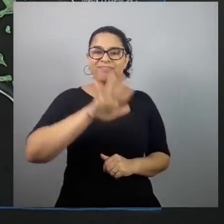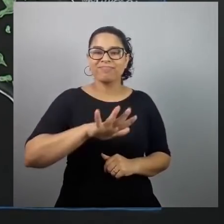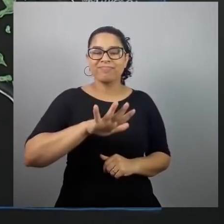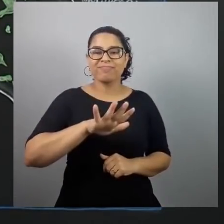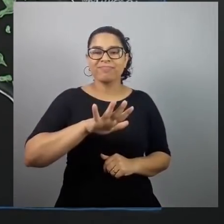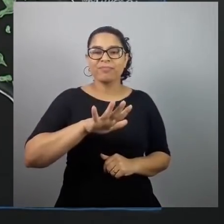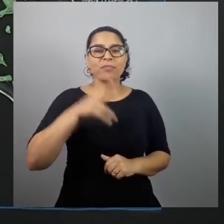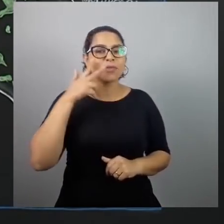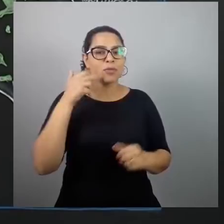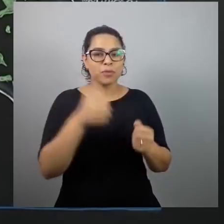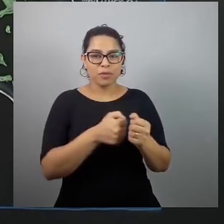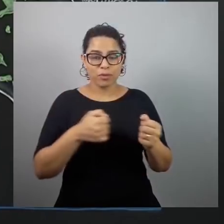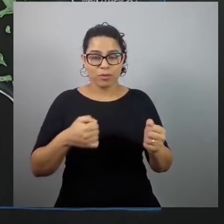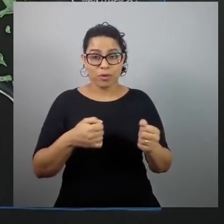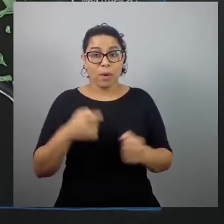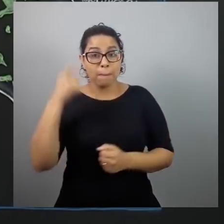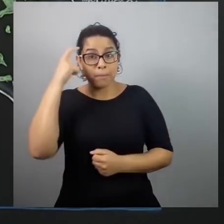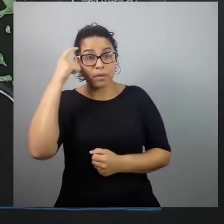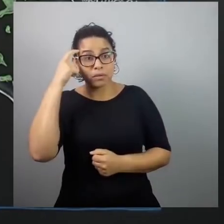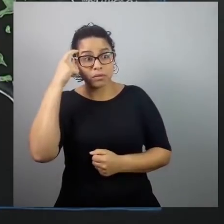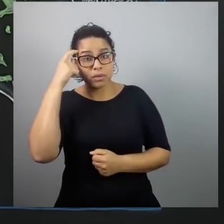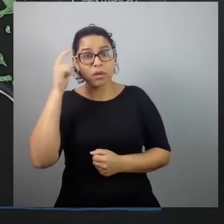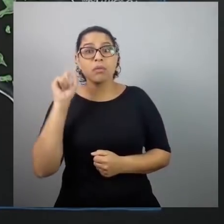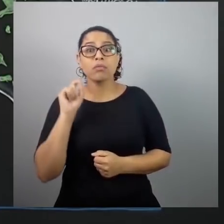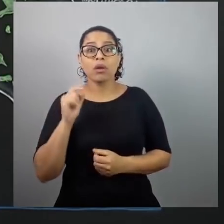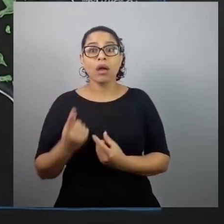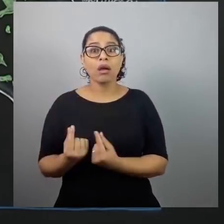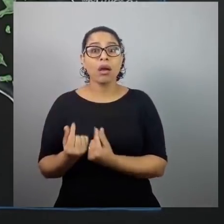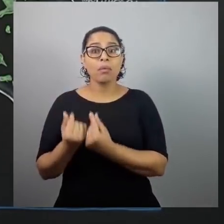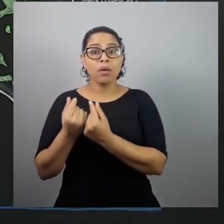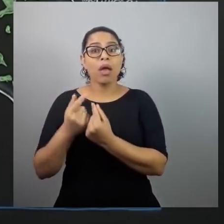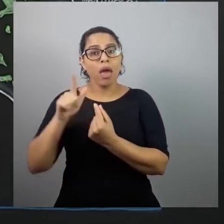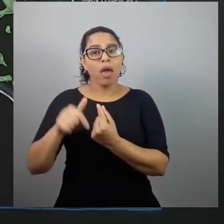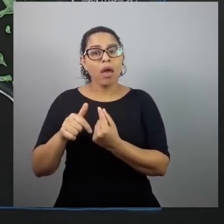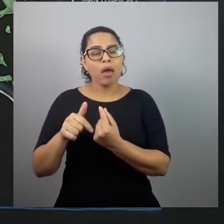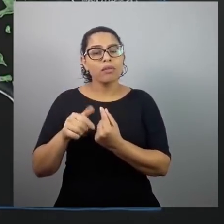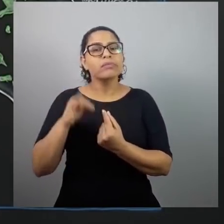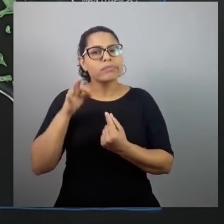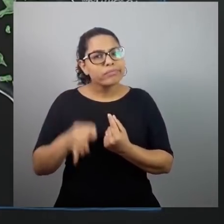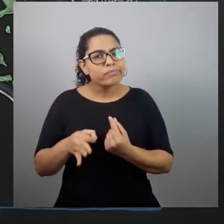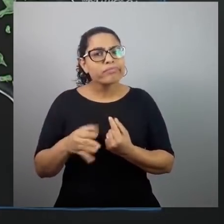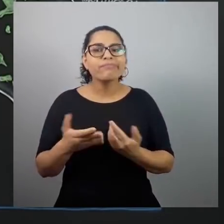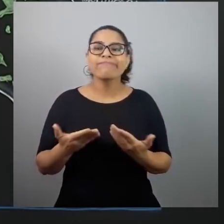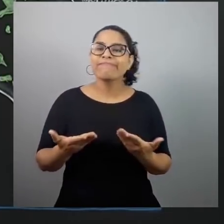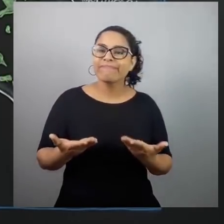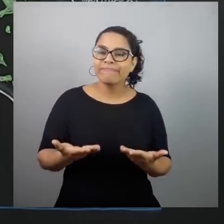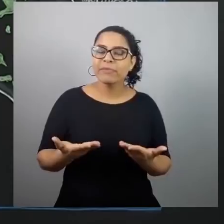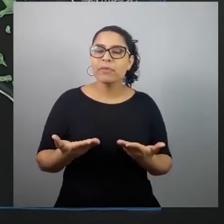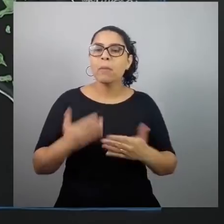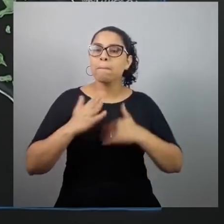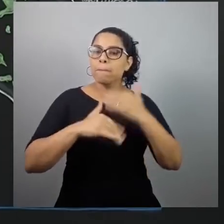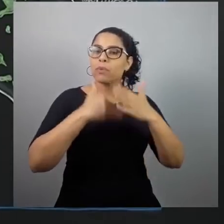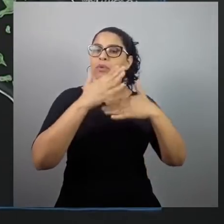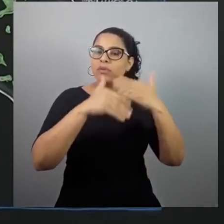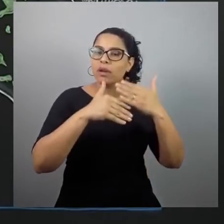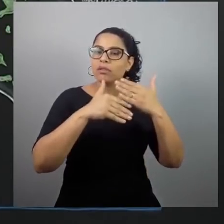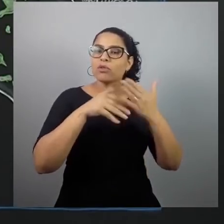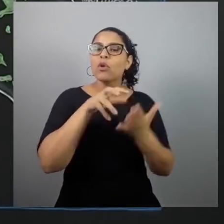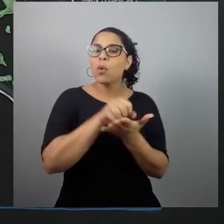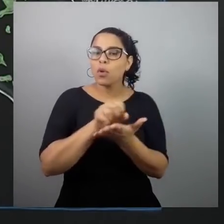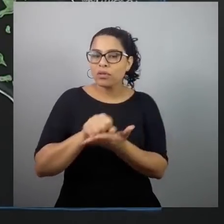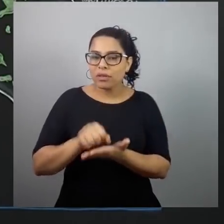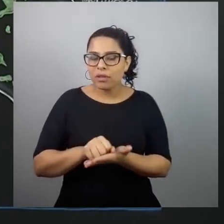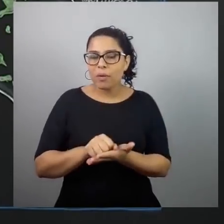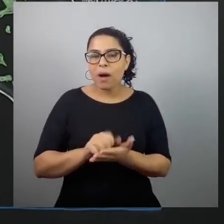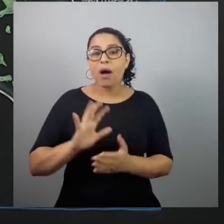econômico de avanço capitalista sobre áreas de terras indígenas é justo, né? Lembrando que todo esse processo de colonização